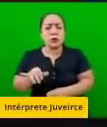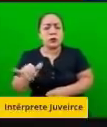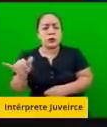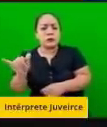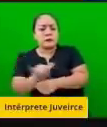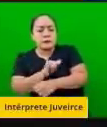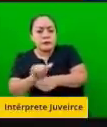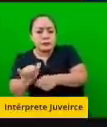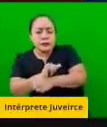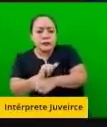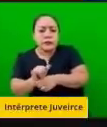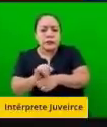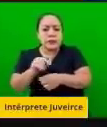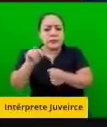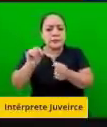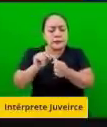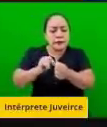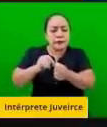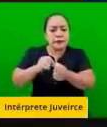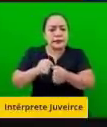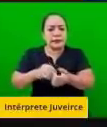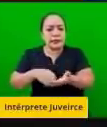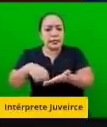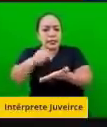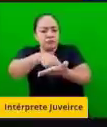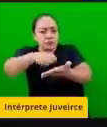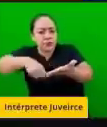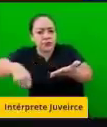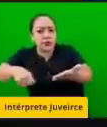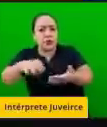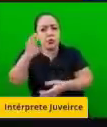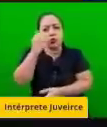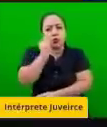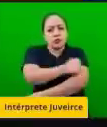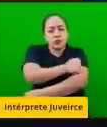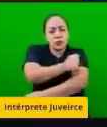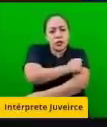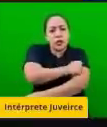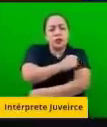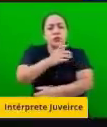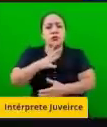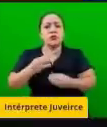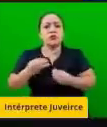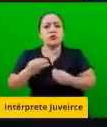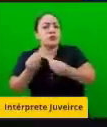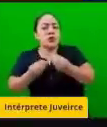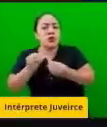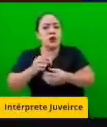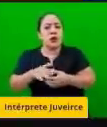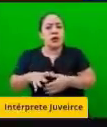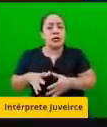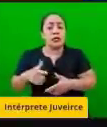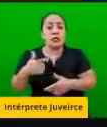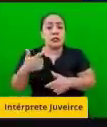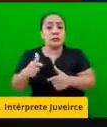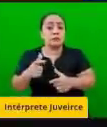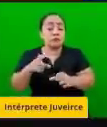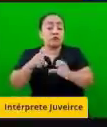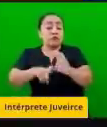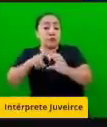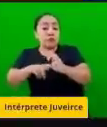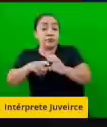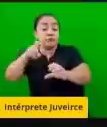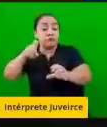a aprendizagem dos alunos durante esse período de suspensão de atendimento online, né?